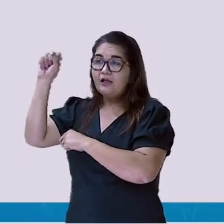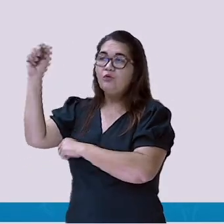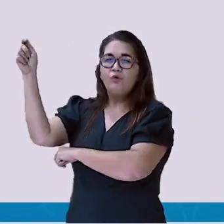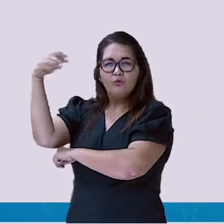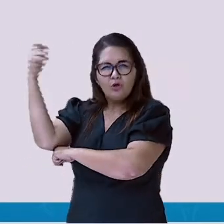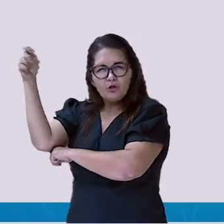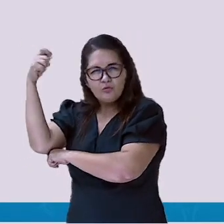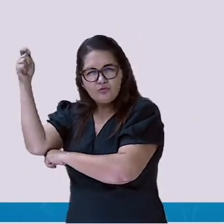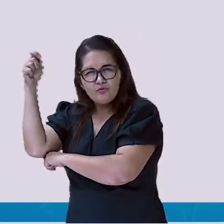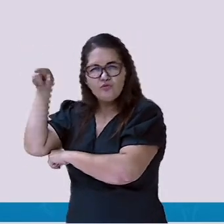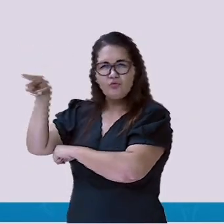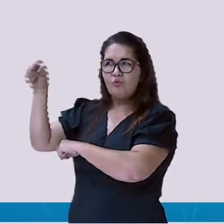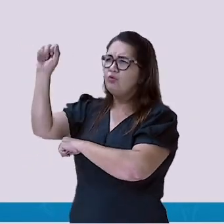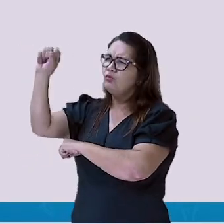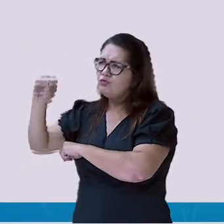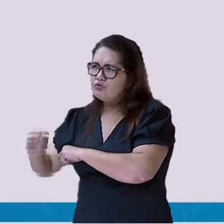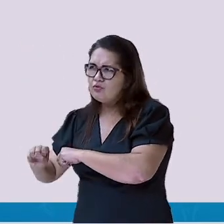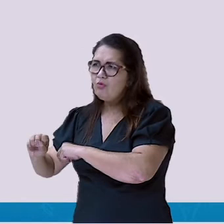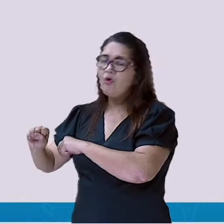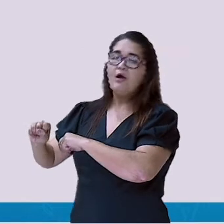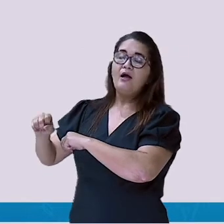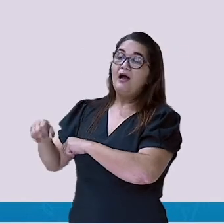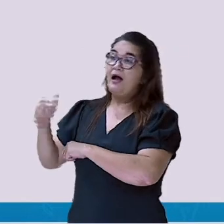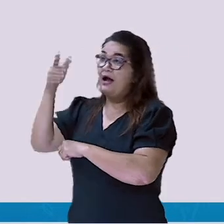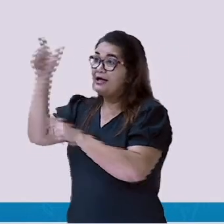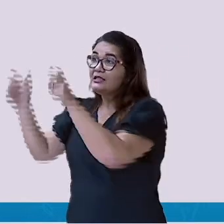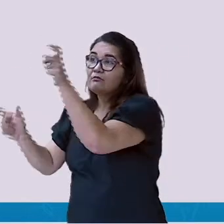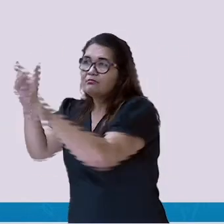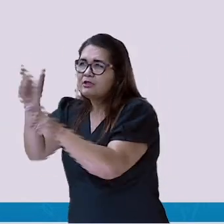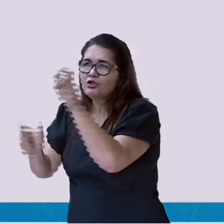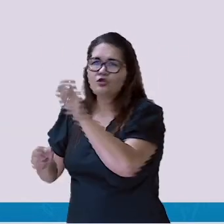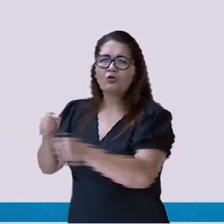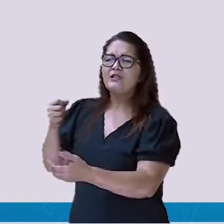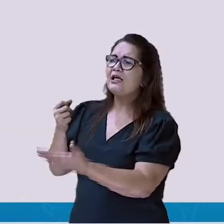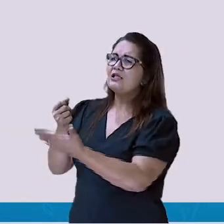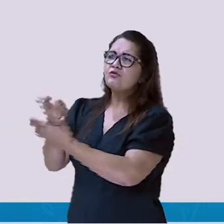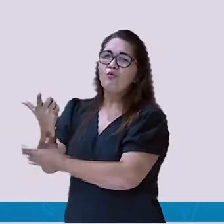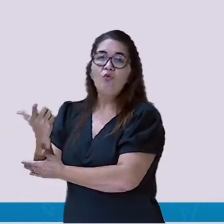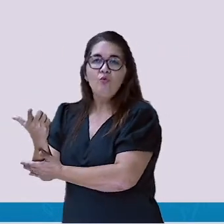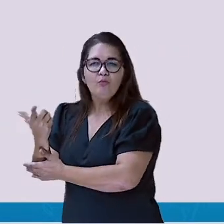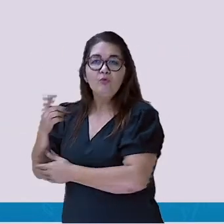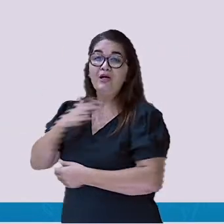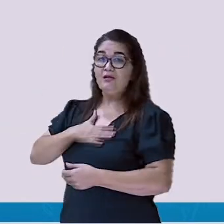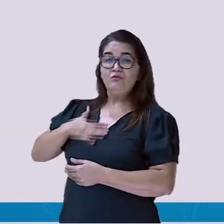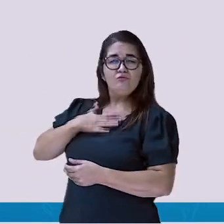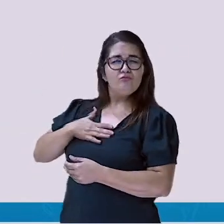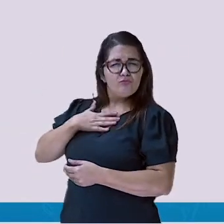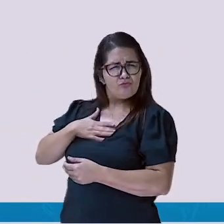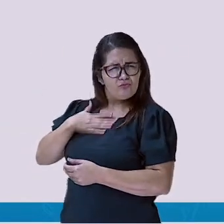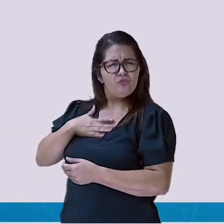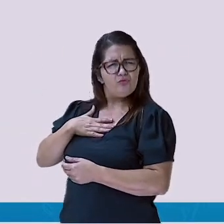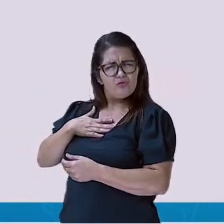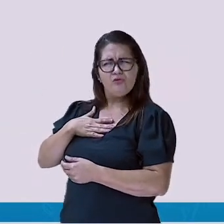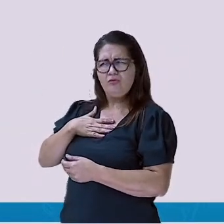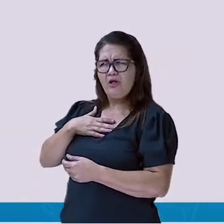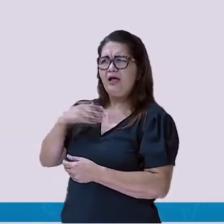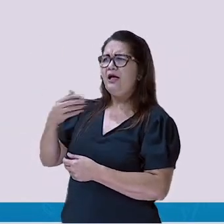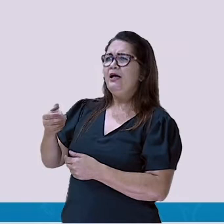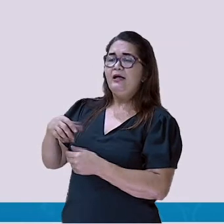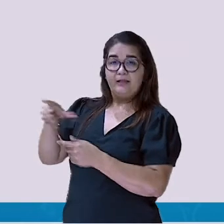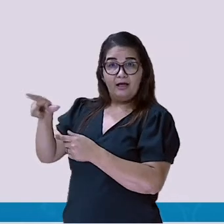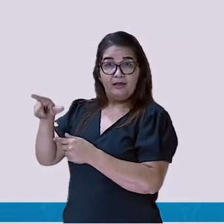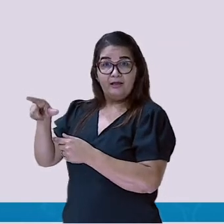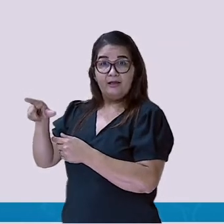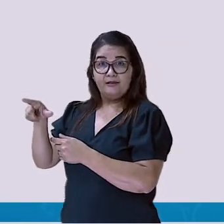encontra também por aqui. Em supermercados a gente consegue encontrar o pinhão. Ele é usado na culinária, as